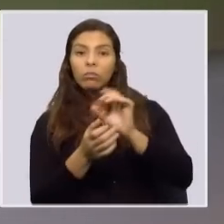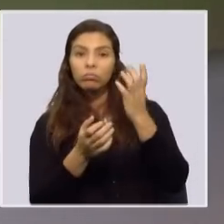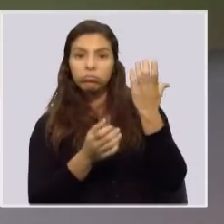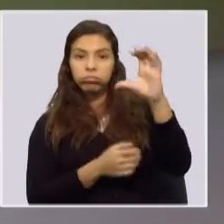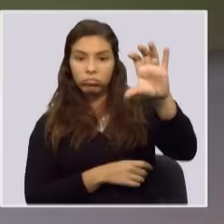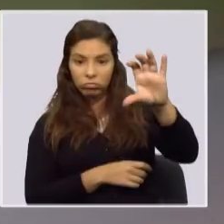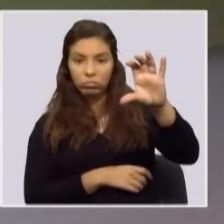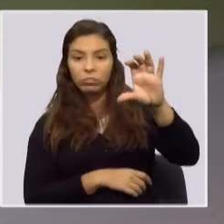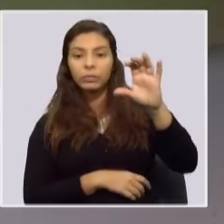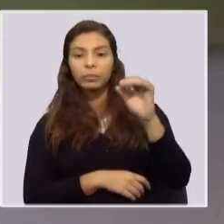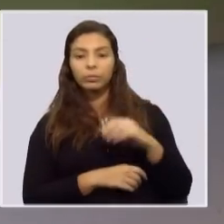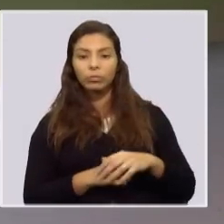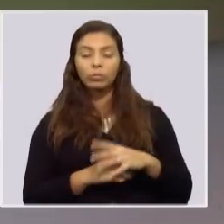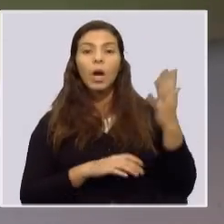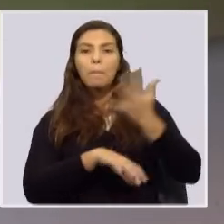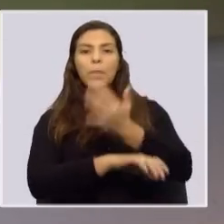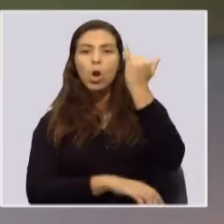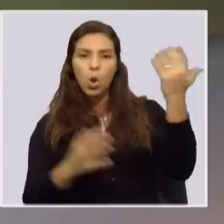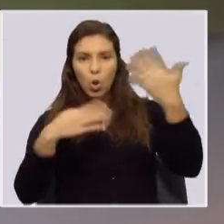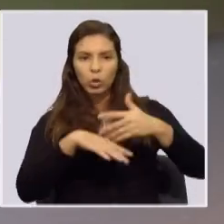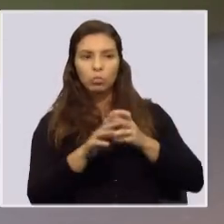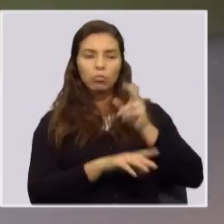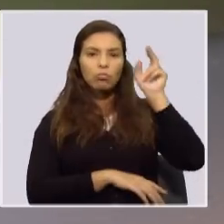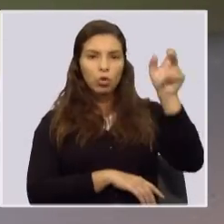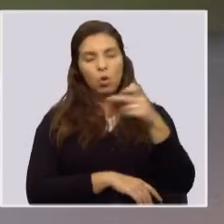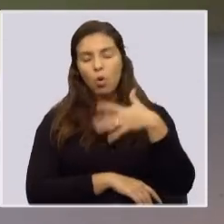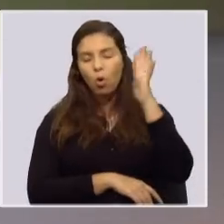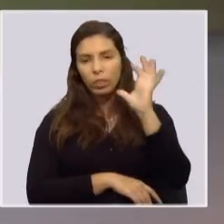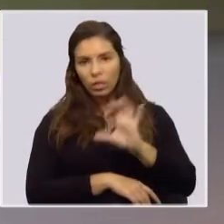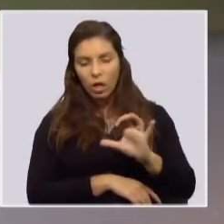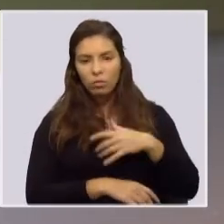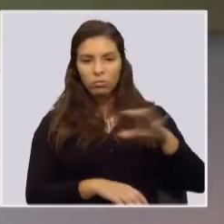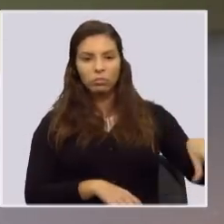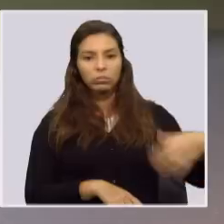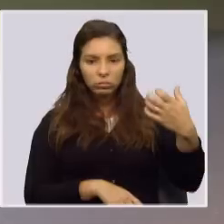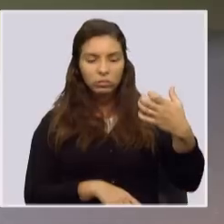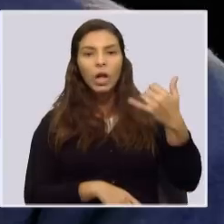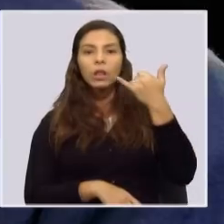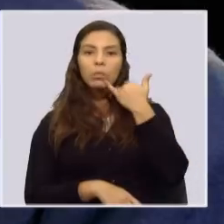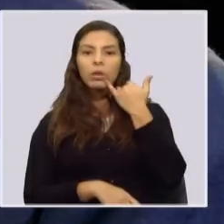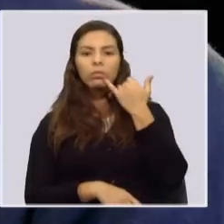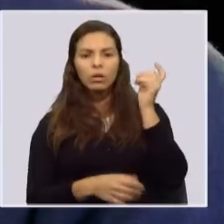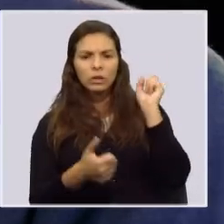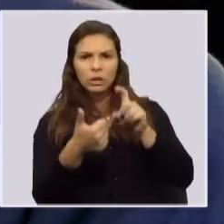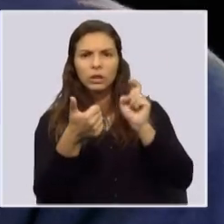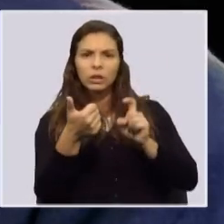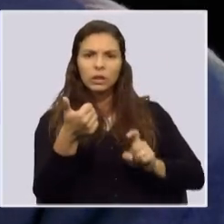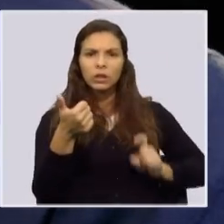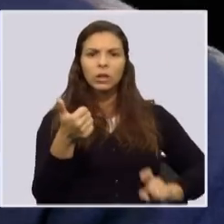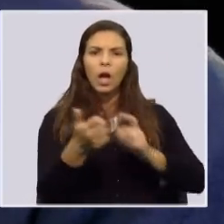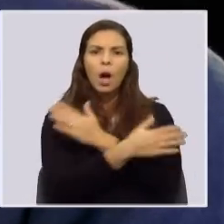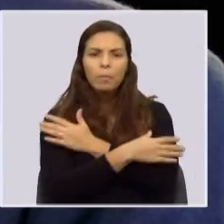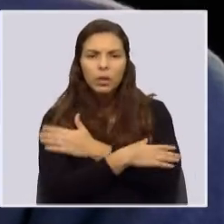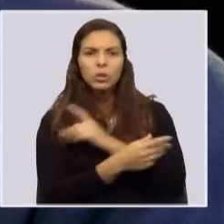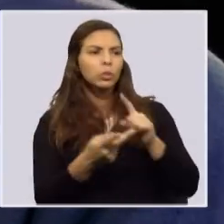sido publicada, e eu quando cheguei ao hotel, à meia-noite, 1 da manhã, é que olho para o telemóvel e tenho inúmeros pedidos de amizade,